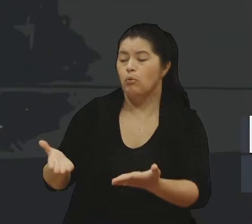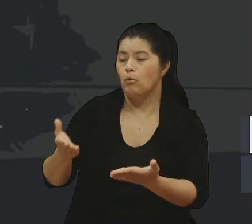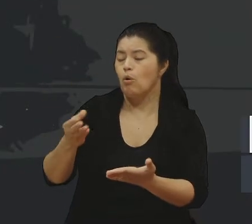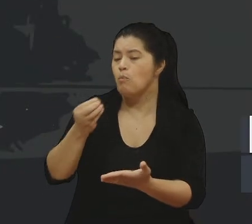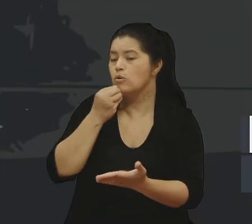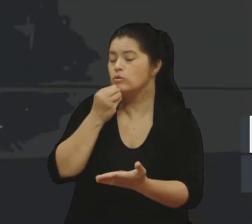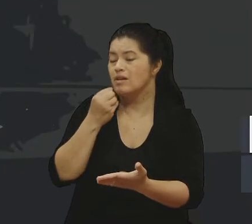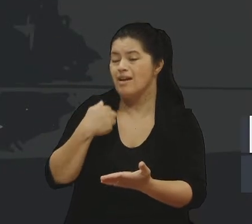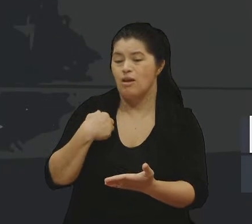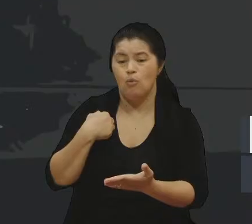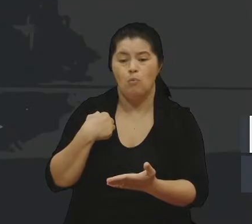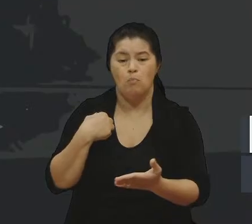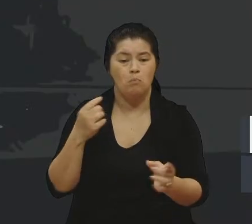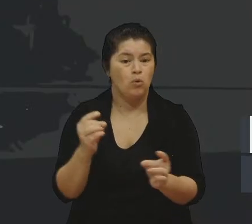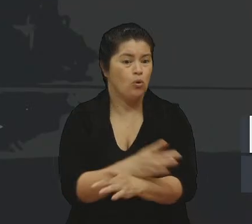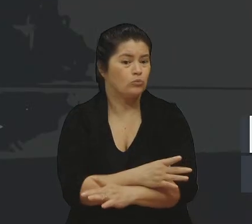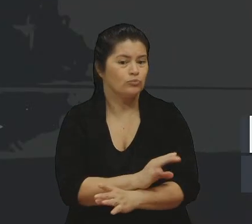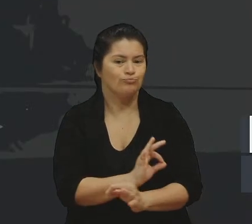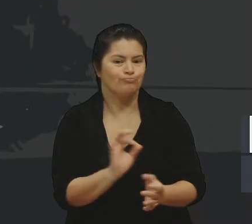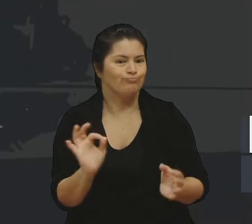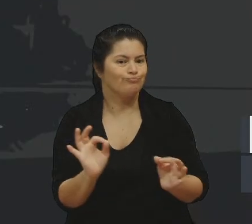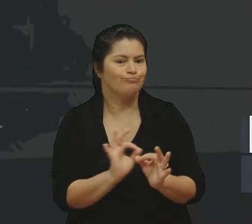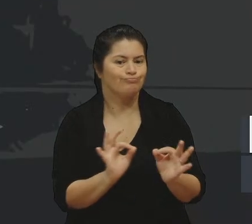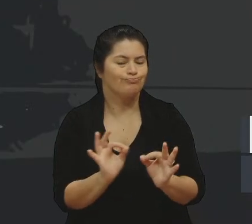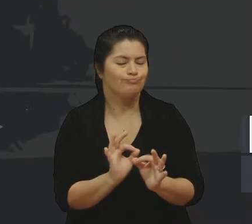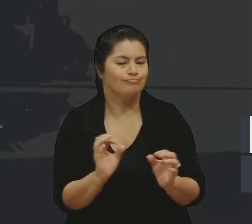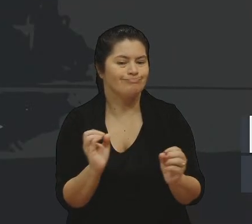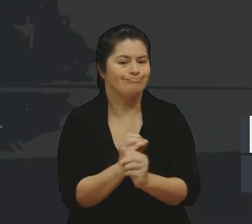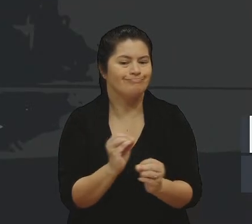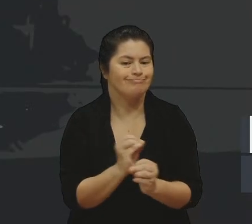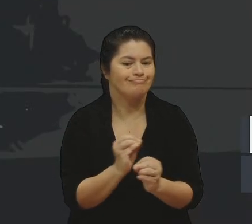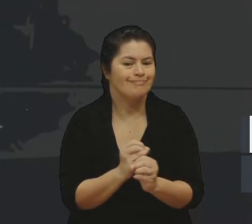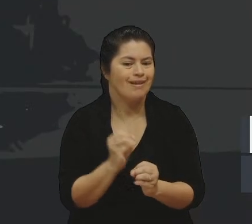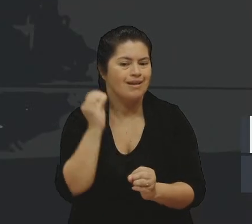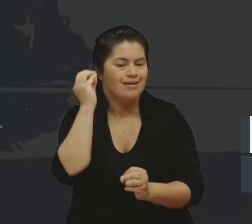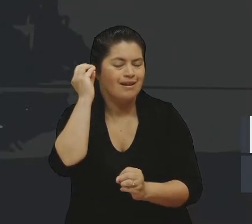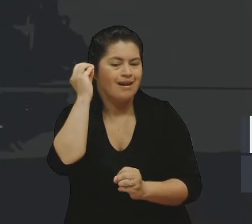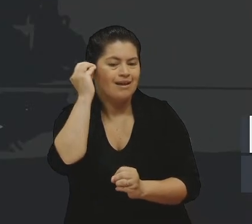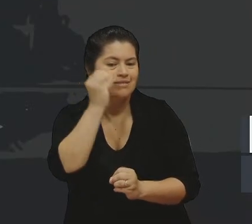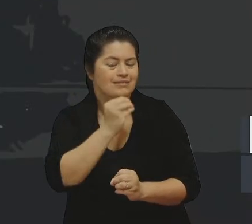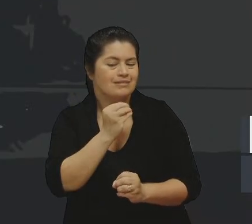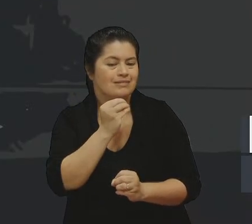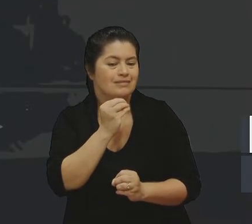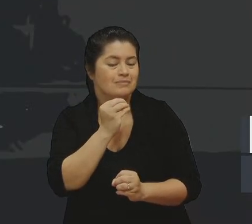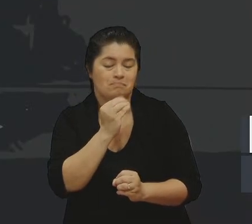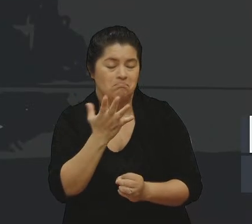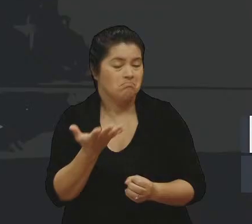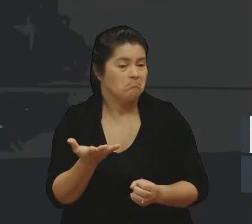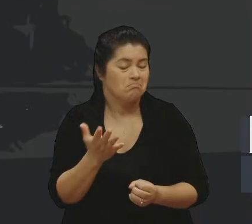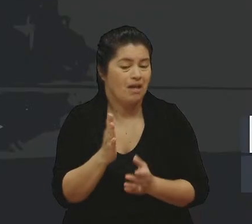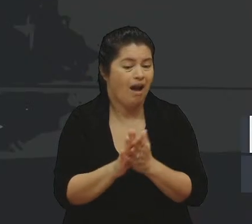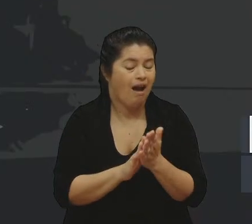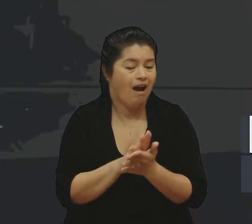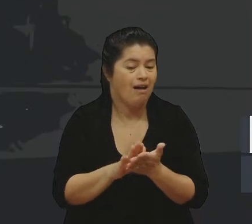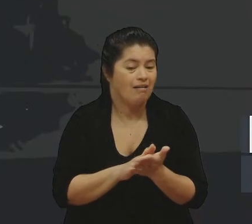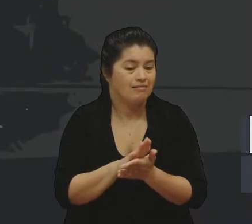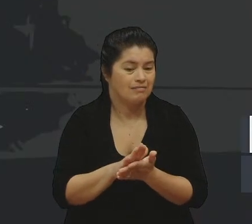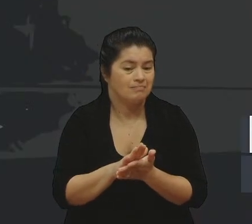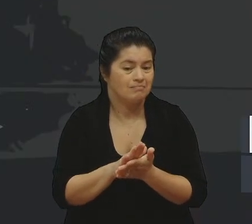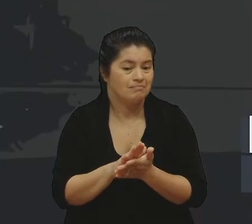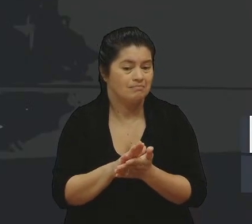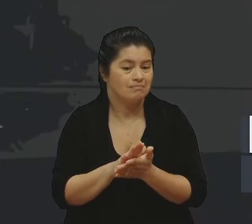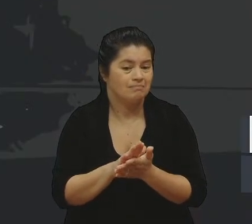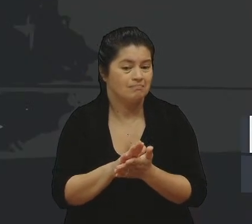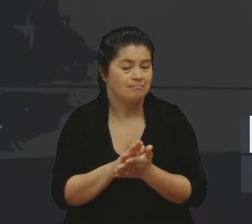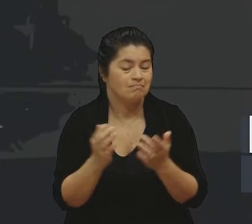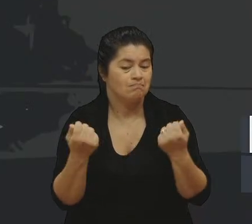bem preparado. Nós tinha zero experiência. A Ana Carolina nunca empreendeu também, não. Trabalhou a vida inteira de nutri dentro do restaurante. Ela tinha 20 e poucos anos